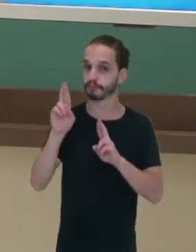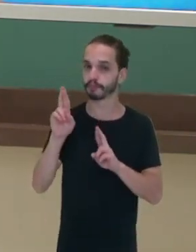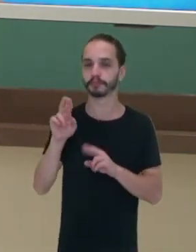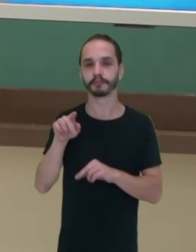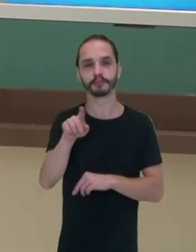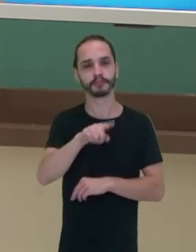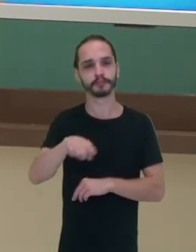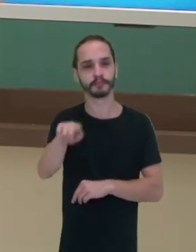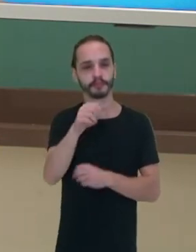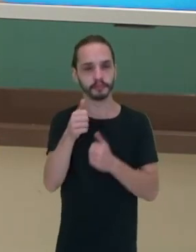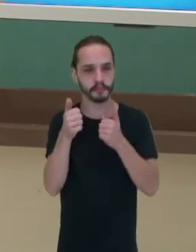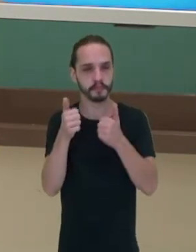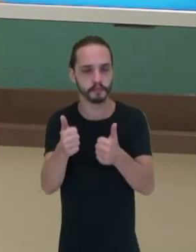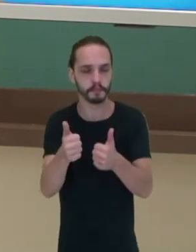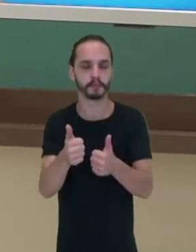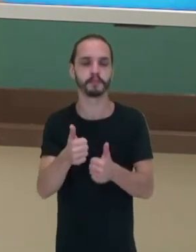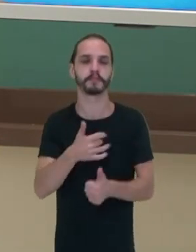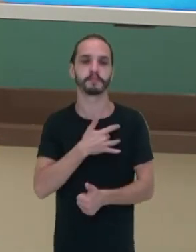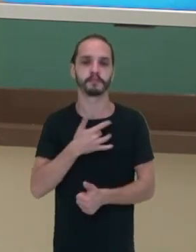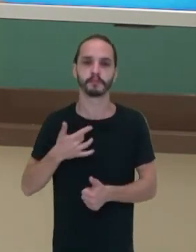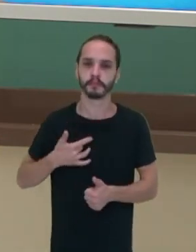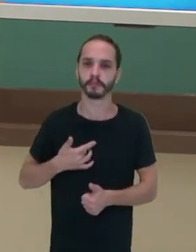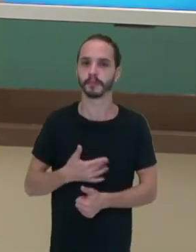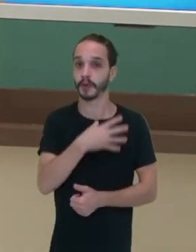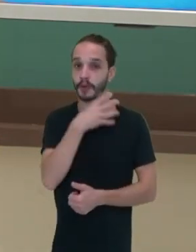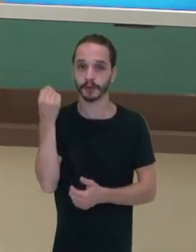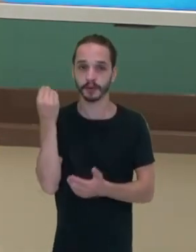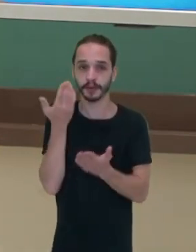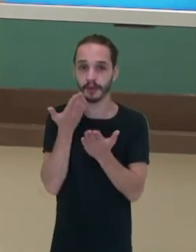Espero que você fique bem, espero que você tenha gostado da aula